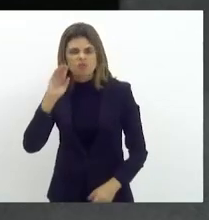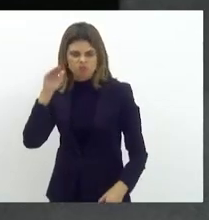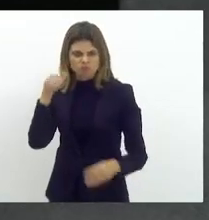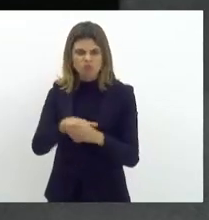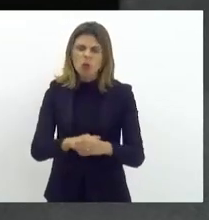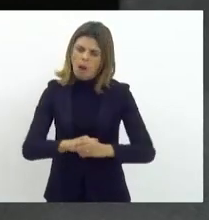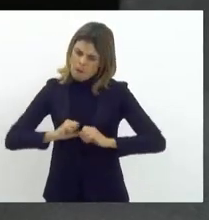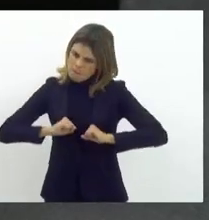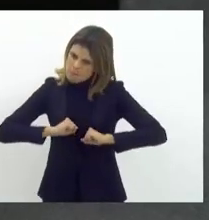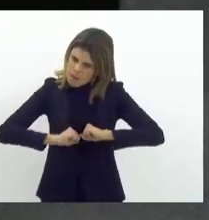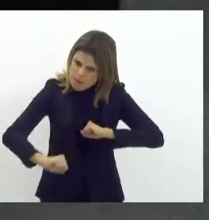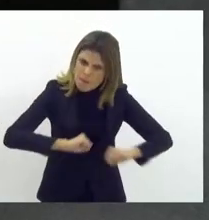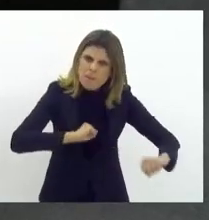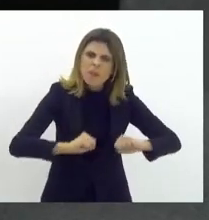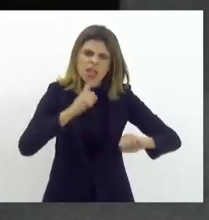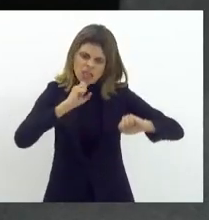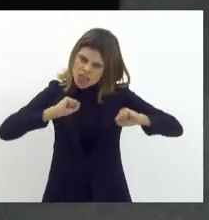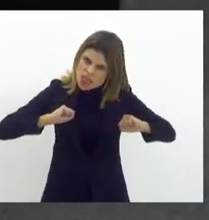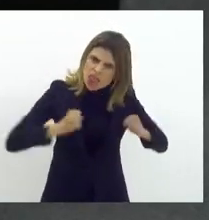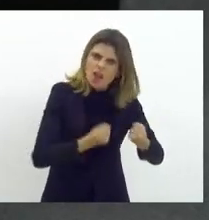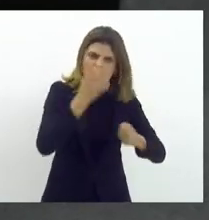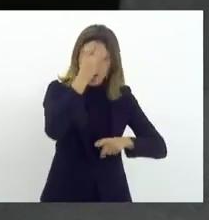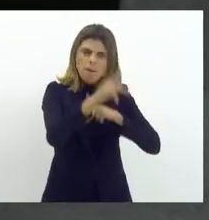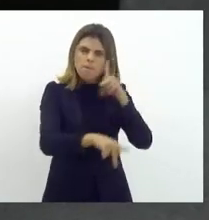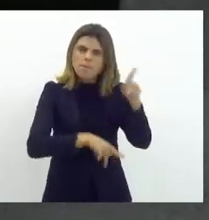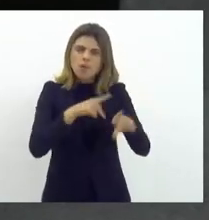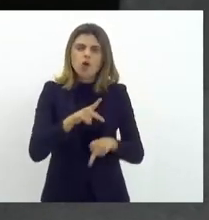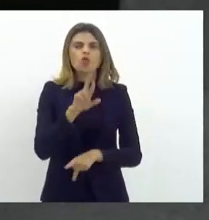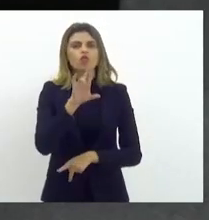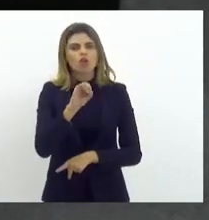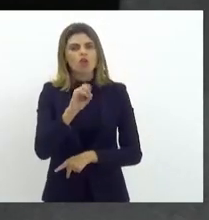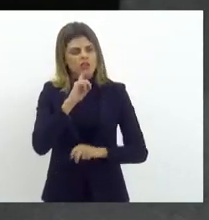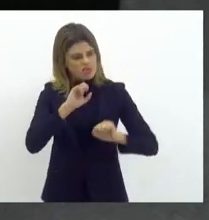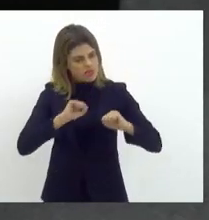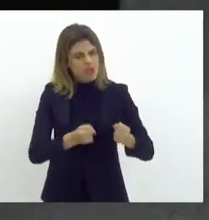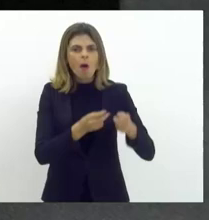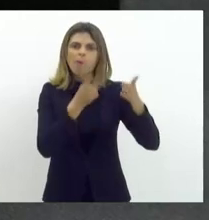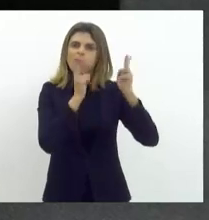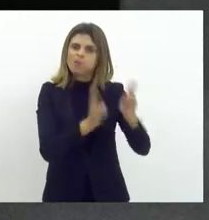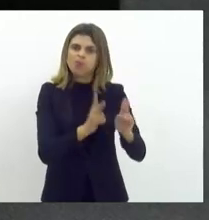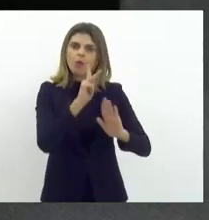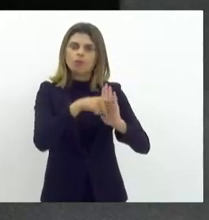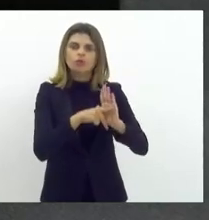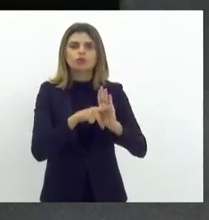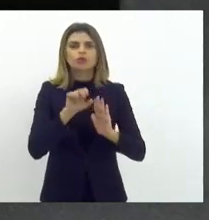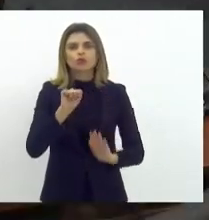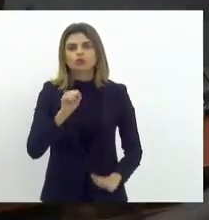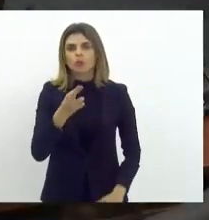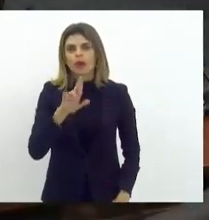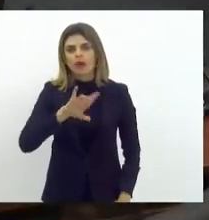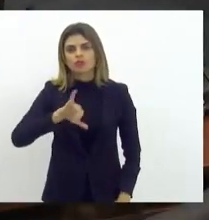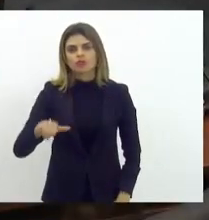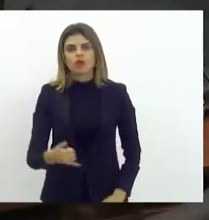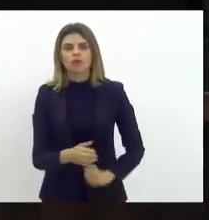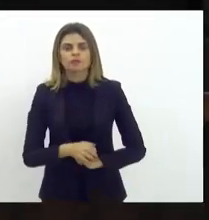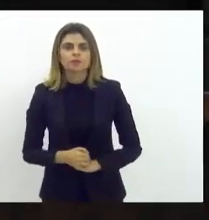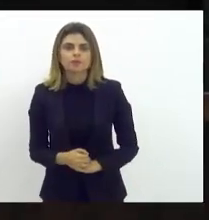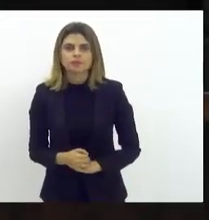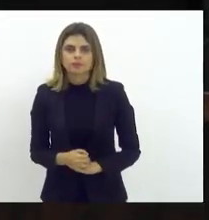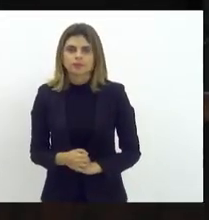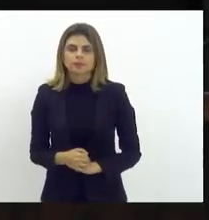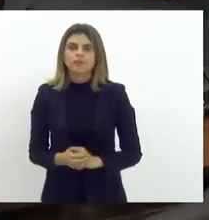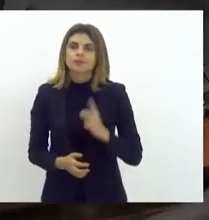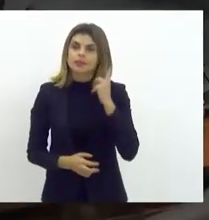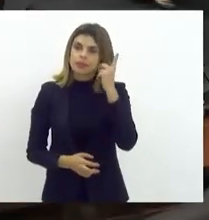agredidos em defender a população do Rio de Janeiro indefender a manutenção do super RJ Obrigada Presidente Deputado